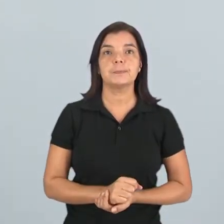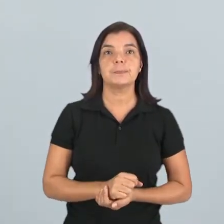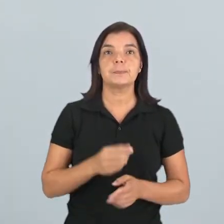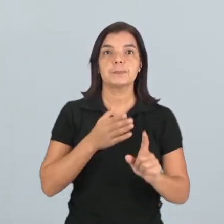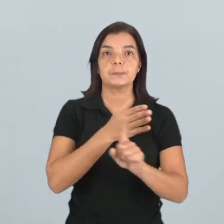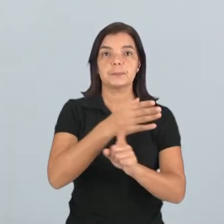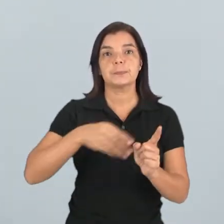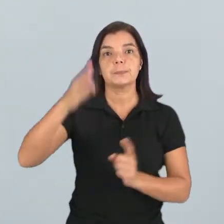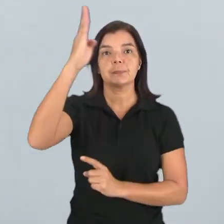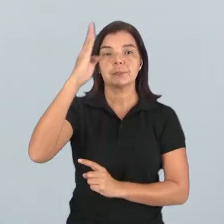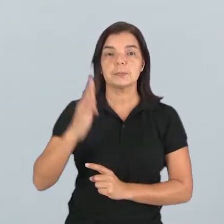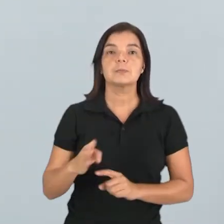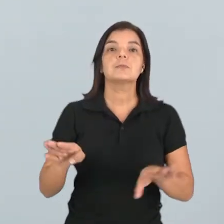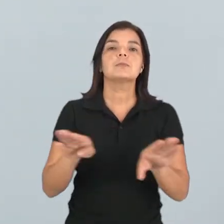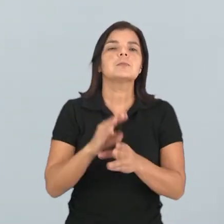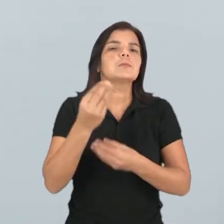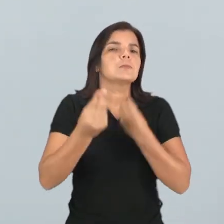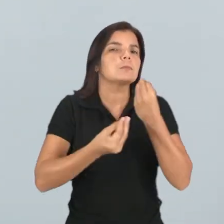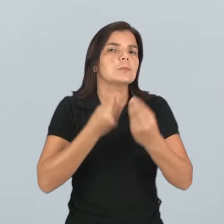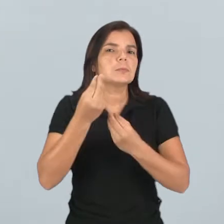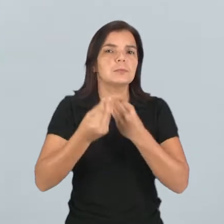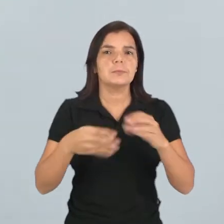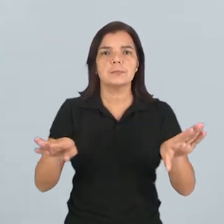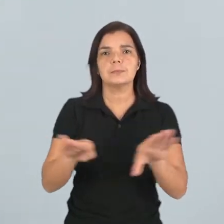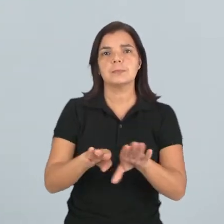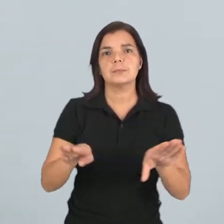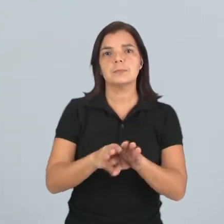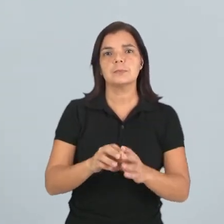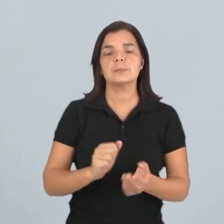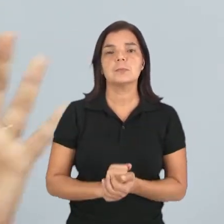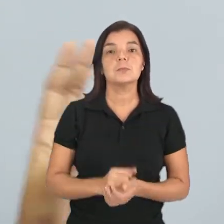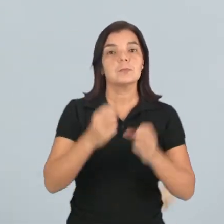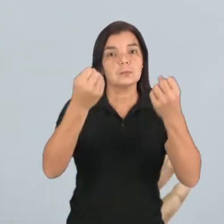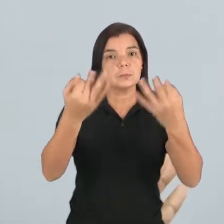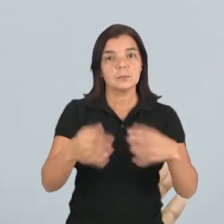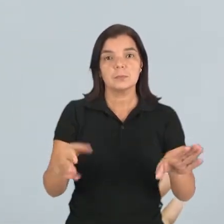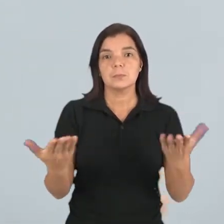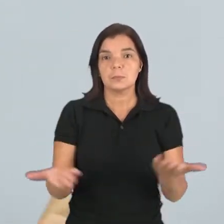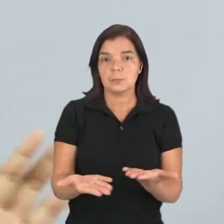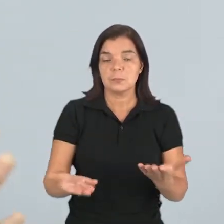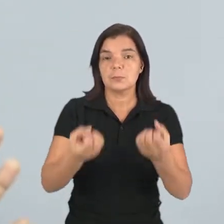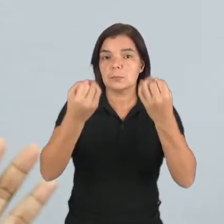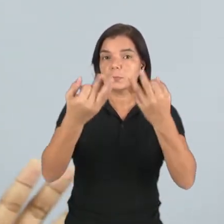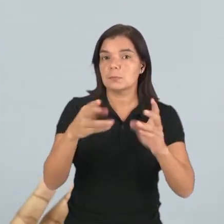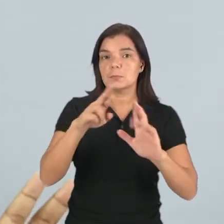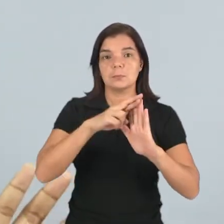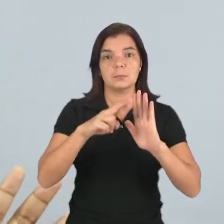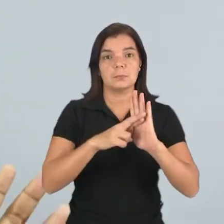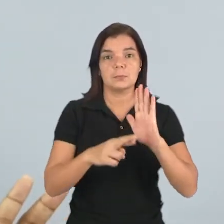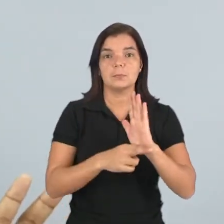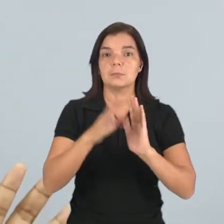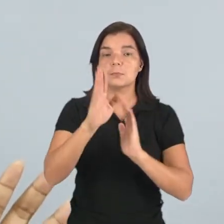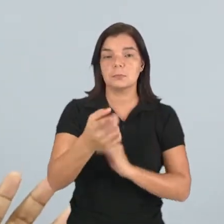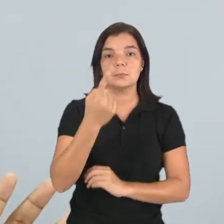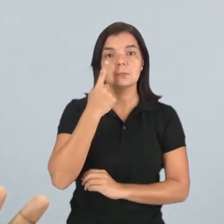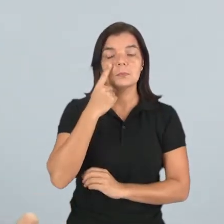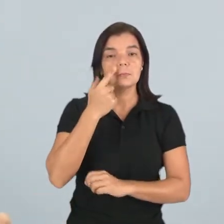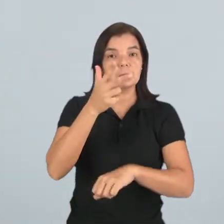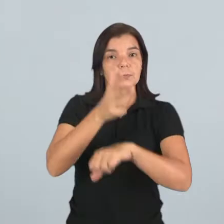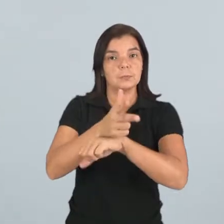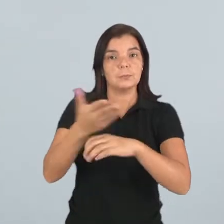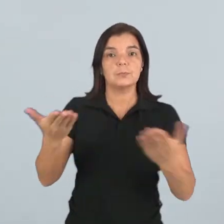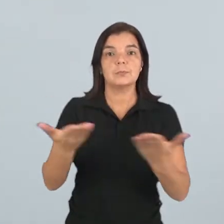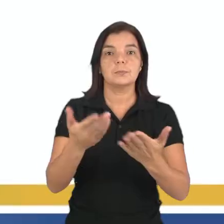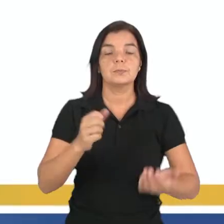no Brasil, né? Como que ela se disseminou. E como eu falei para vocês, não falei mais nada sobre as regras, porque a gente já vai ver um vídeo sobre